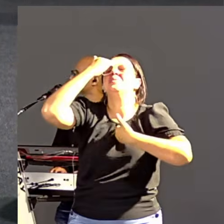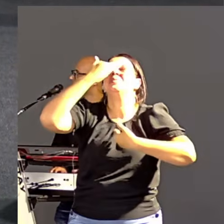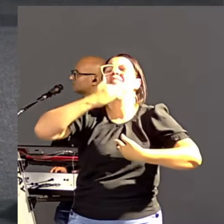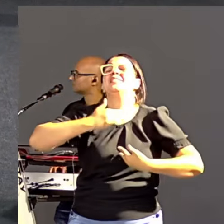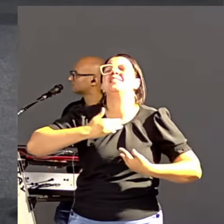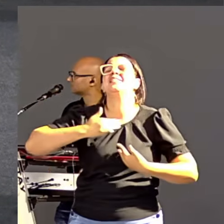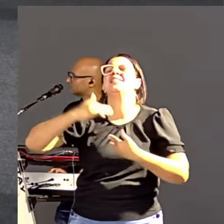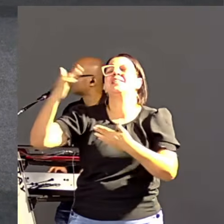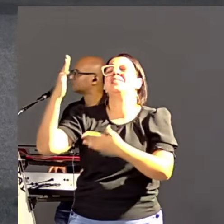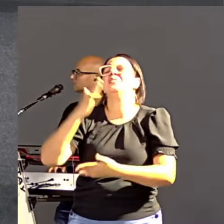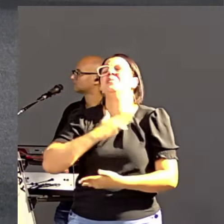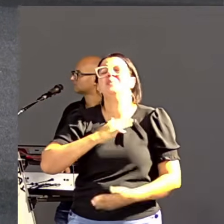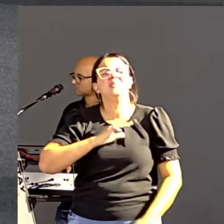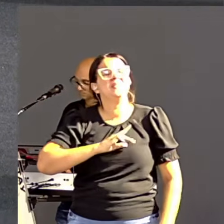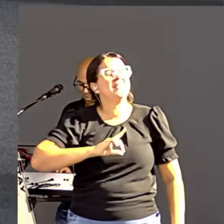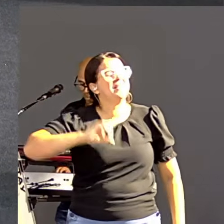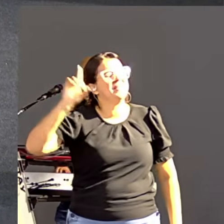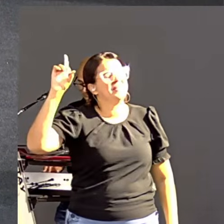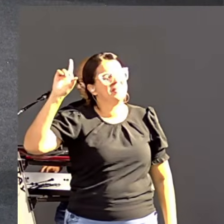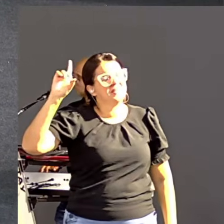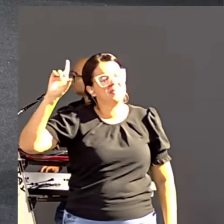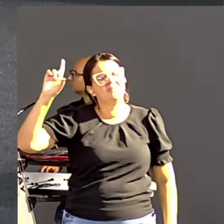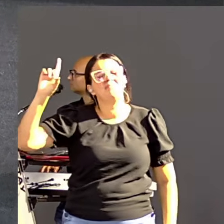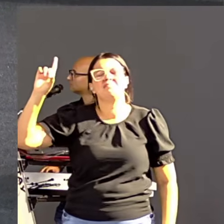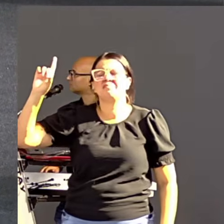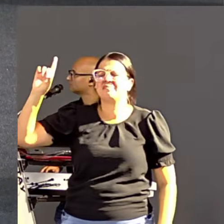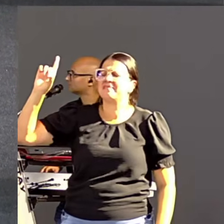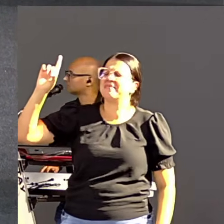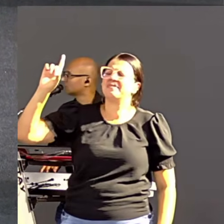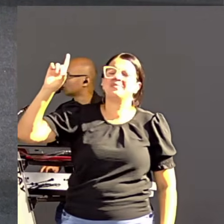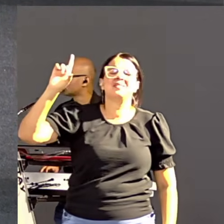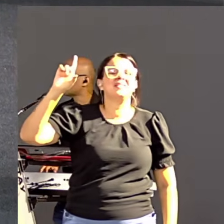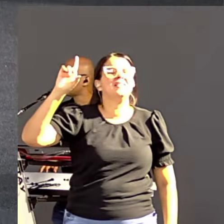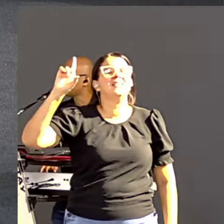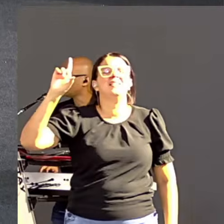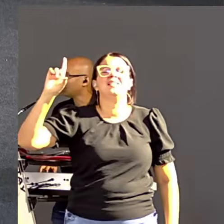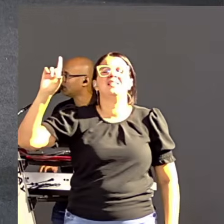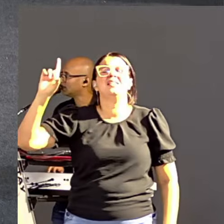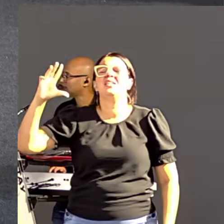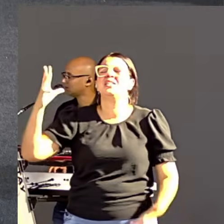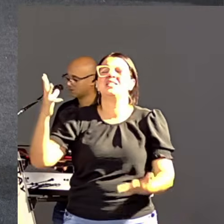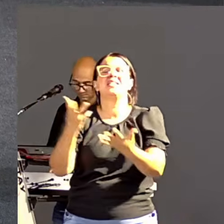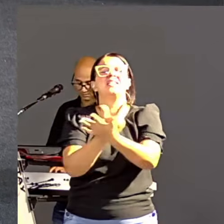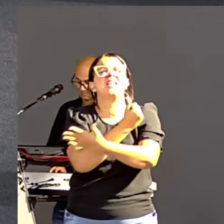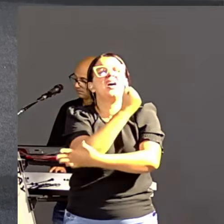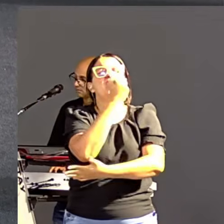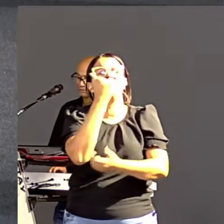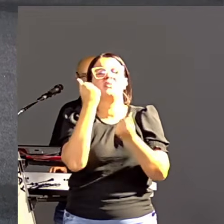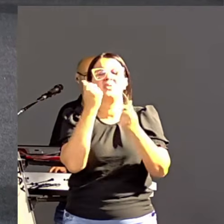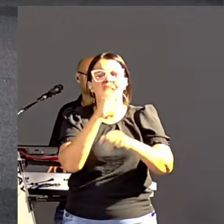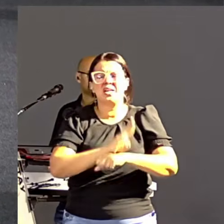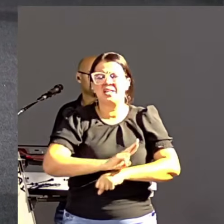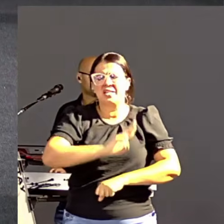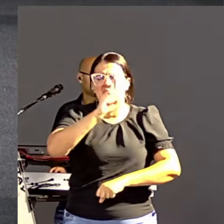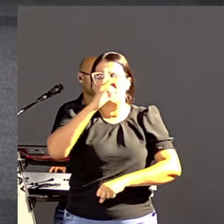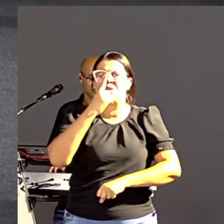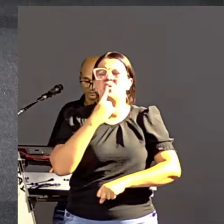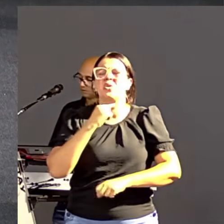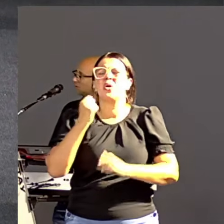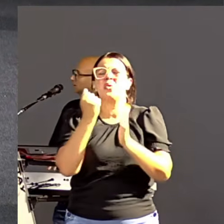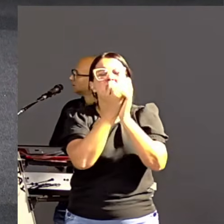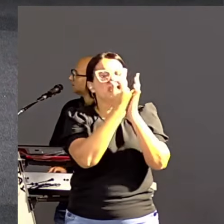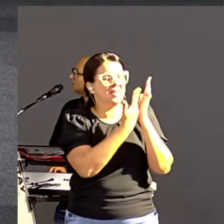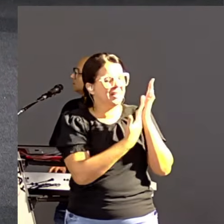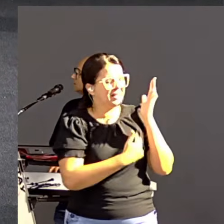Obrigado, meu Deus. Fomos salvos e redimidos pelo sangue de Cristo. A